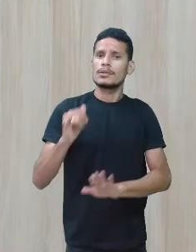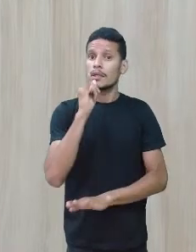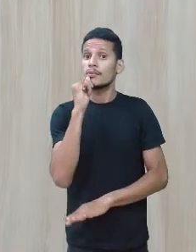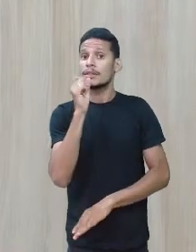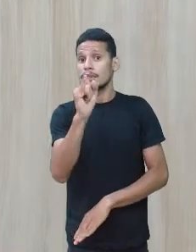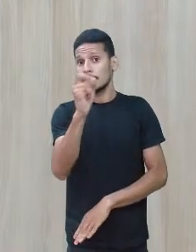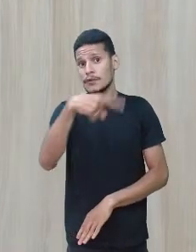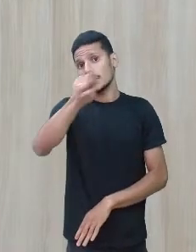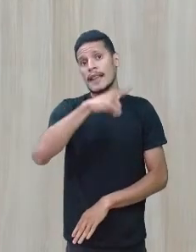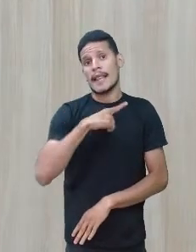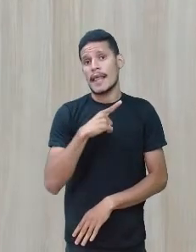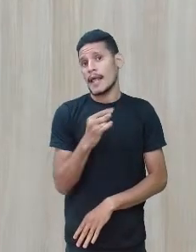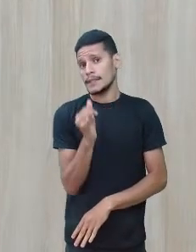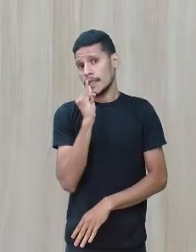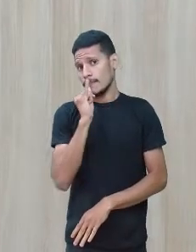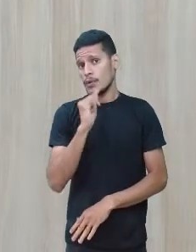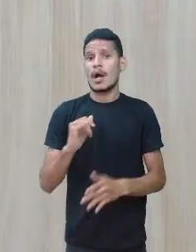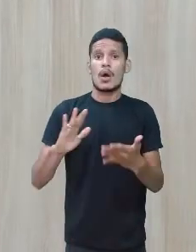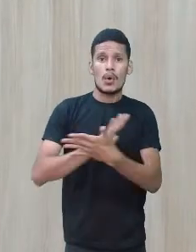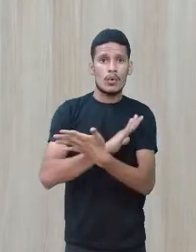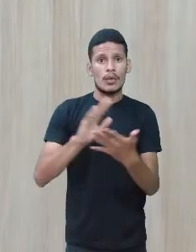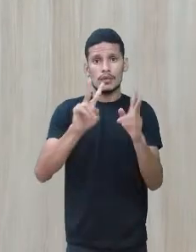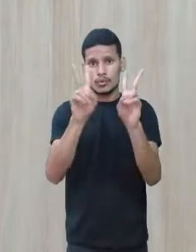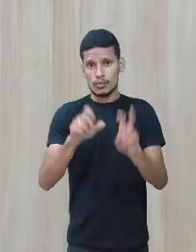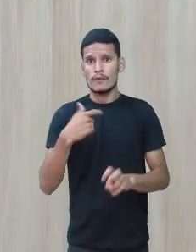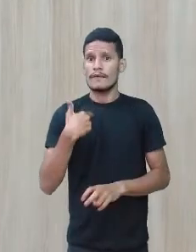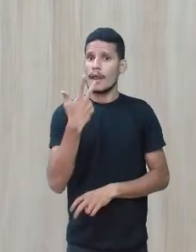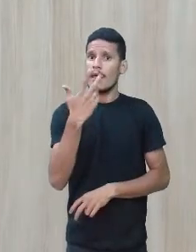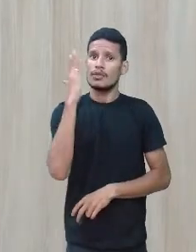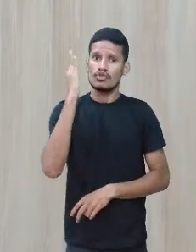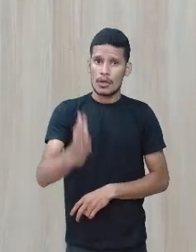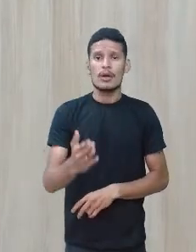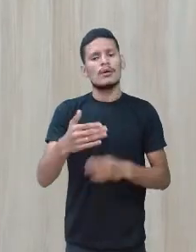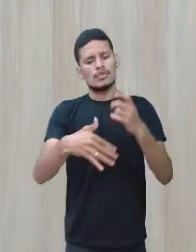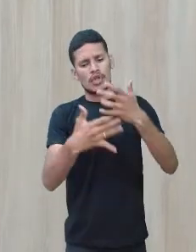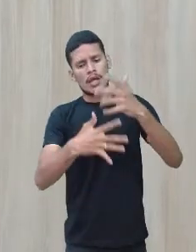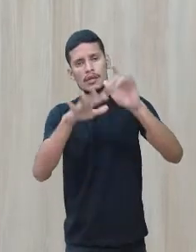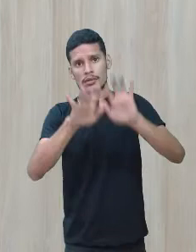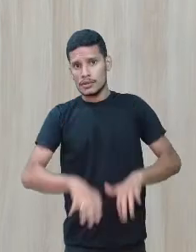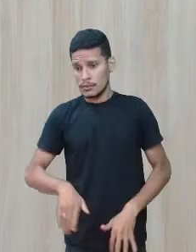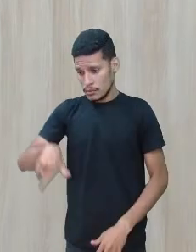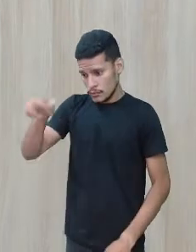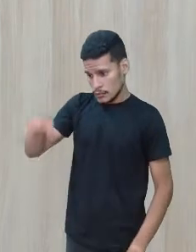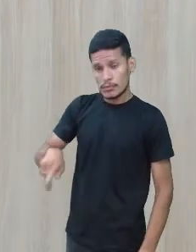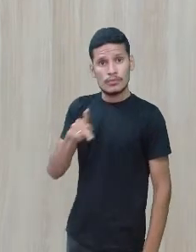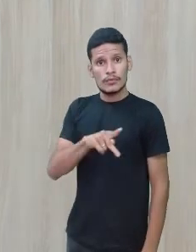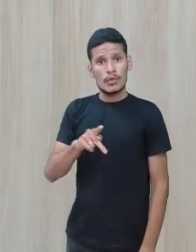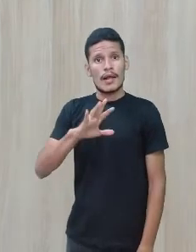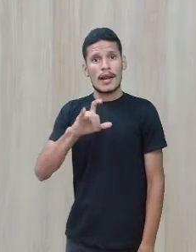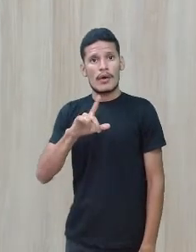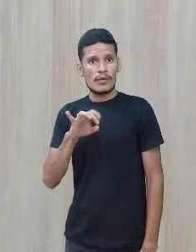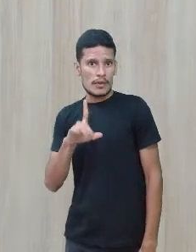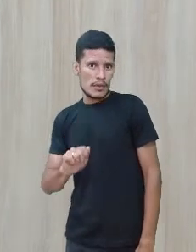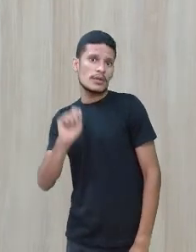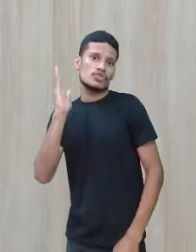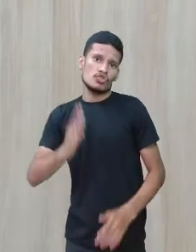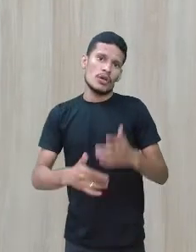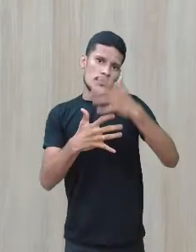exemplo aí de algum desses assuntos que eu já falei até agora, manda lá no chat que a professora Cláudia tá ligada lá em vocês para